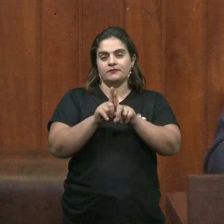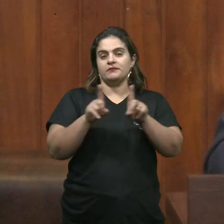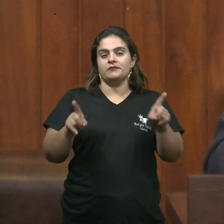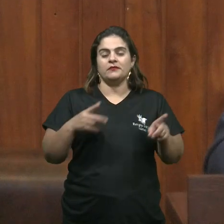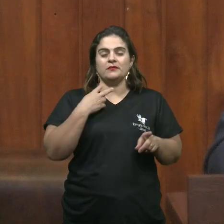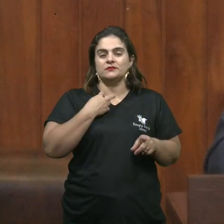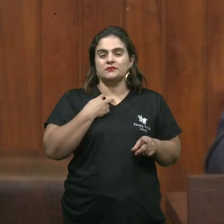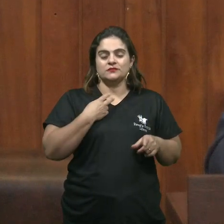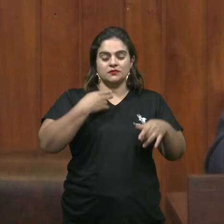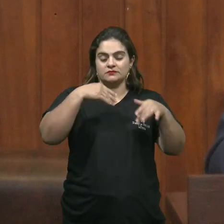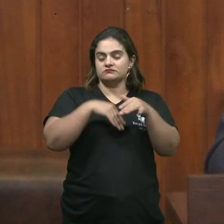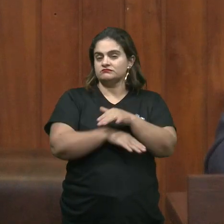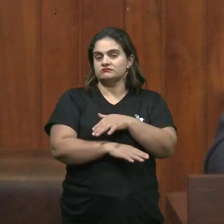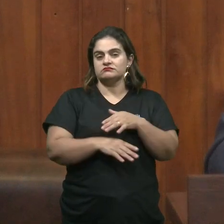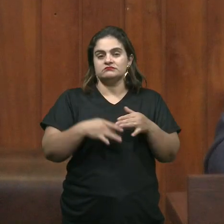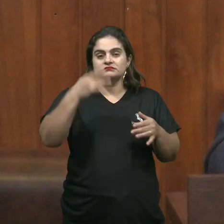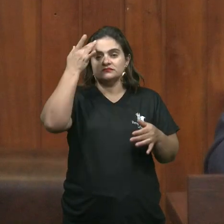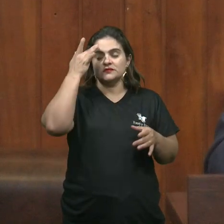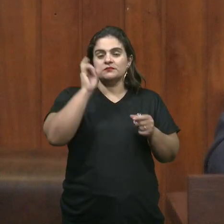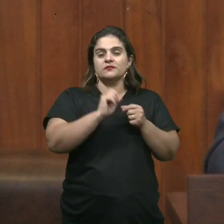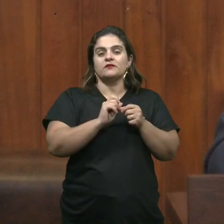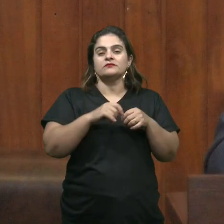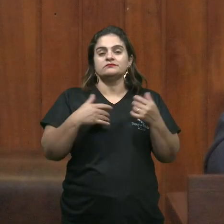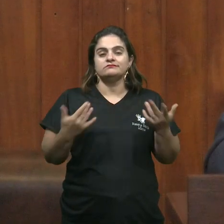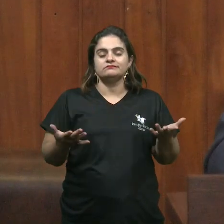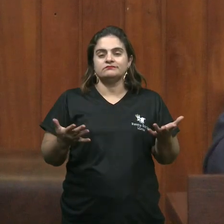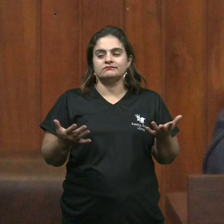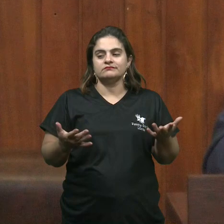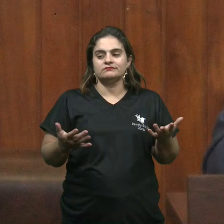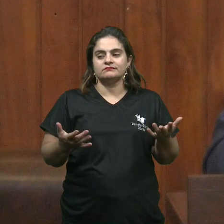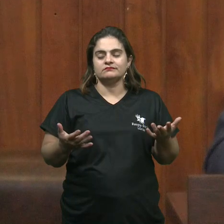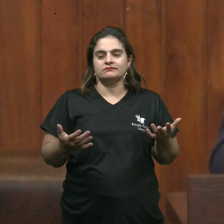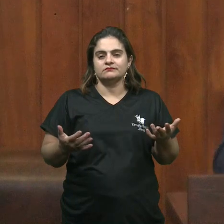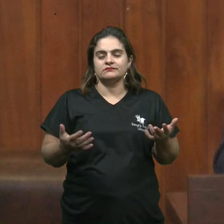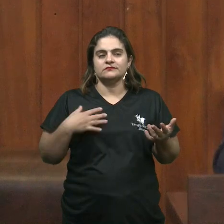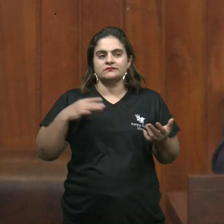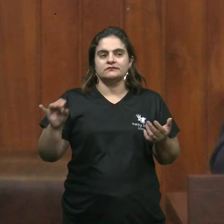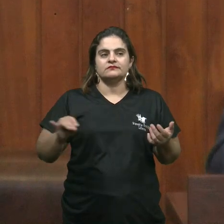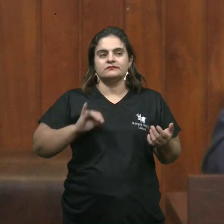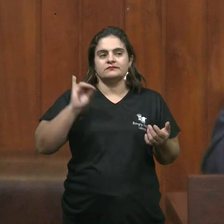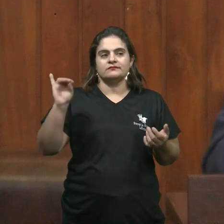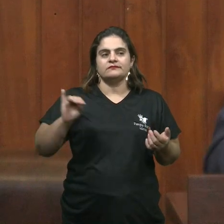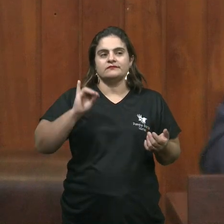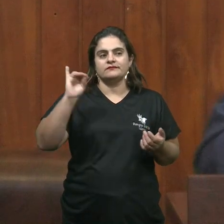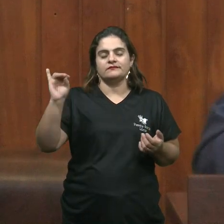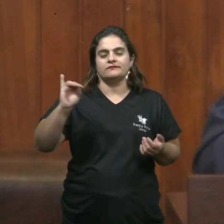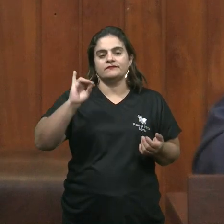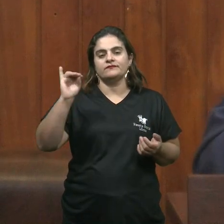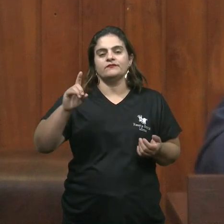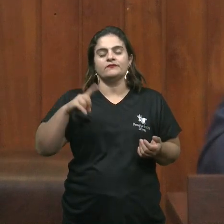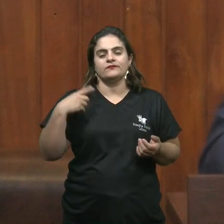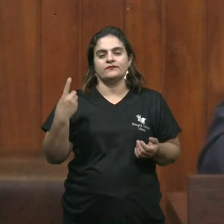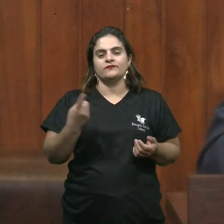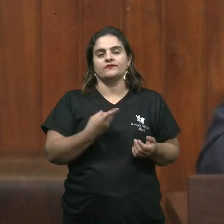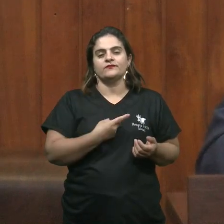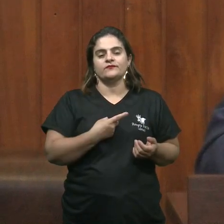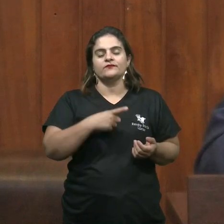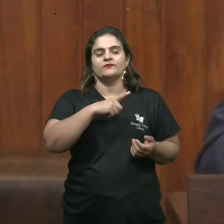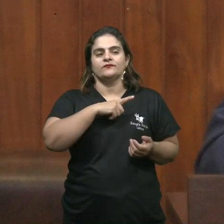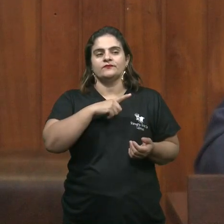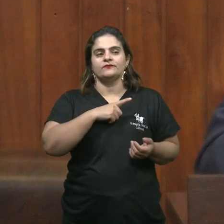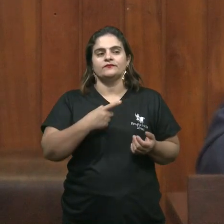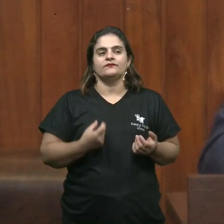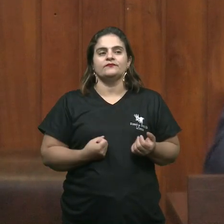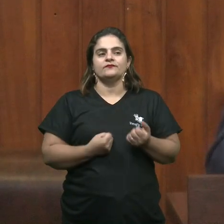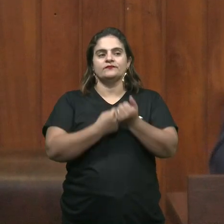fazer, não sabia o que fazer com o seu animal. Então, isso é muito importante nós temos apoio, meu amigo pessoal,